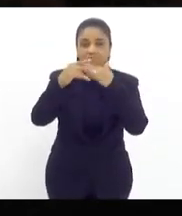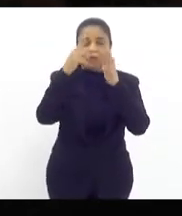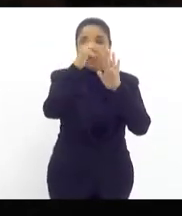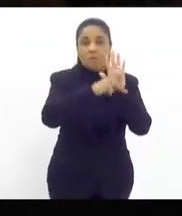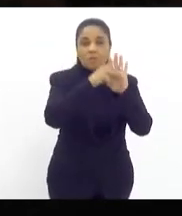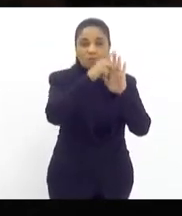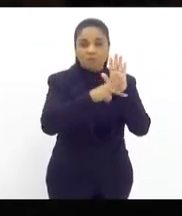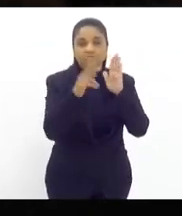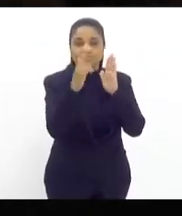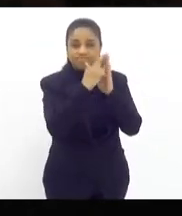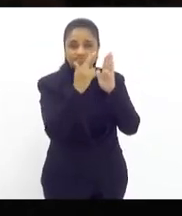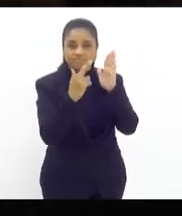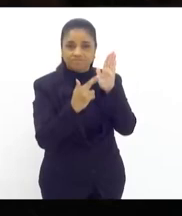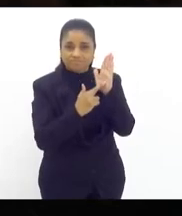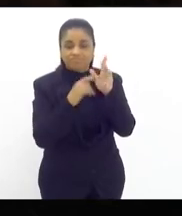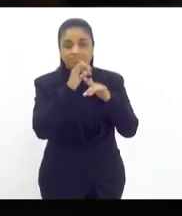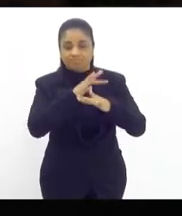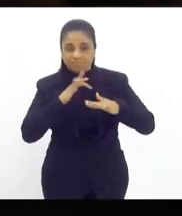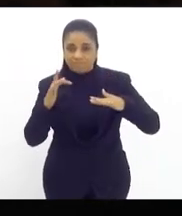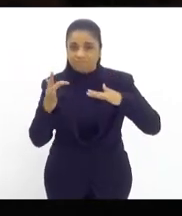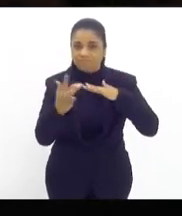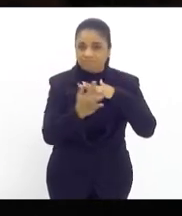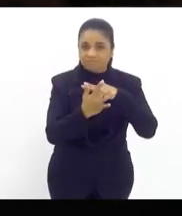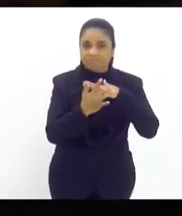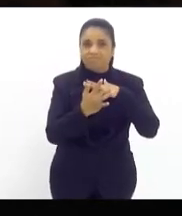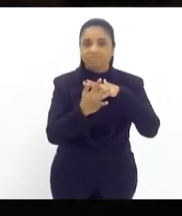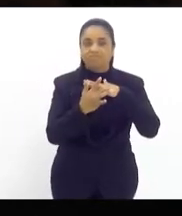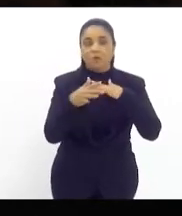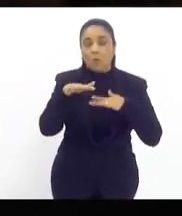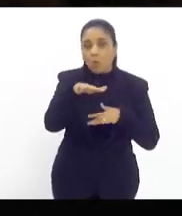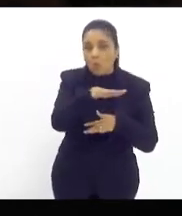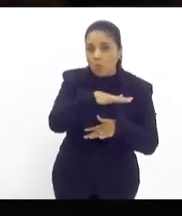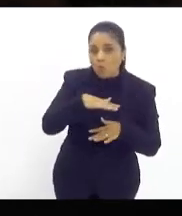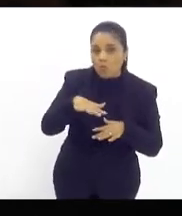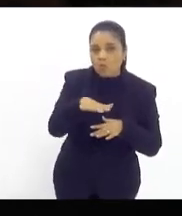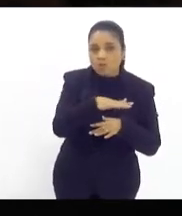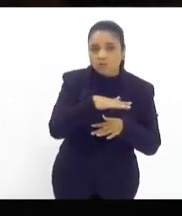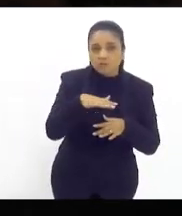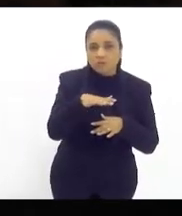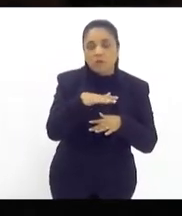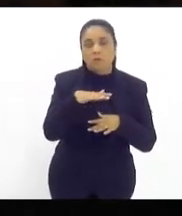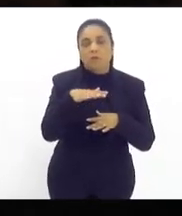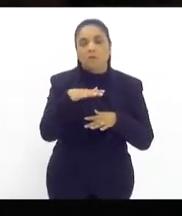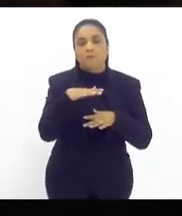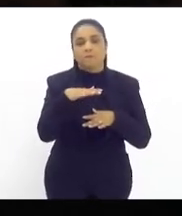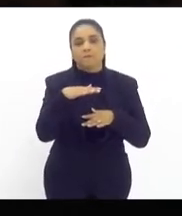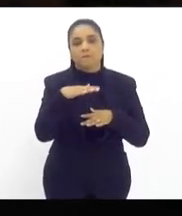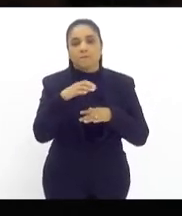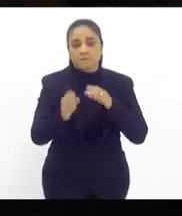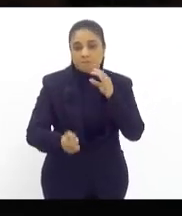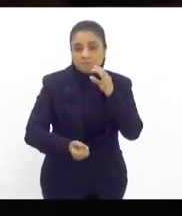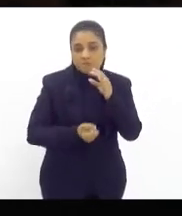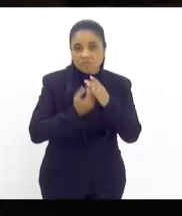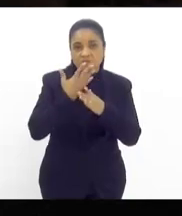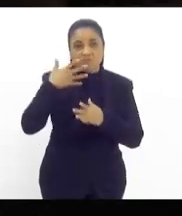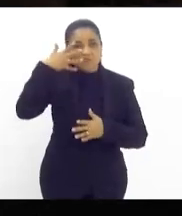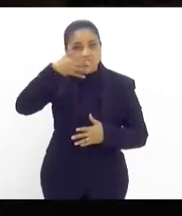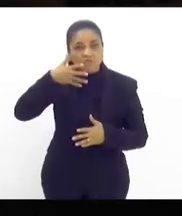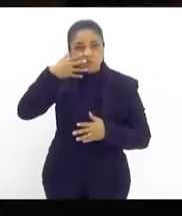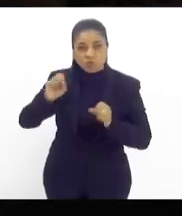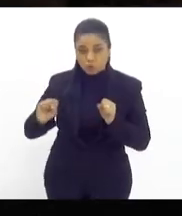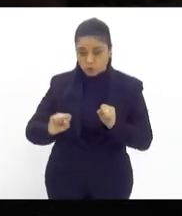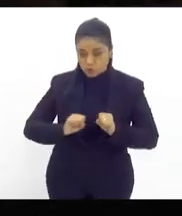de regulamentação das redes sociais que é o espaço onde a produção de discurso de ódio o